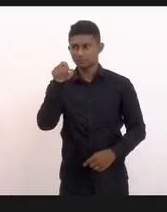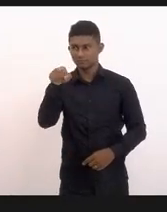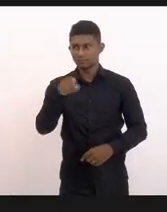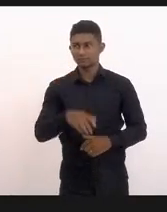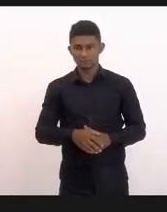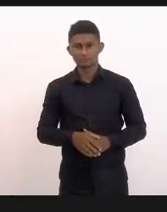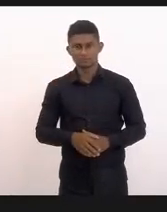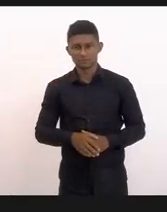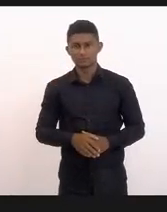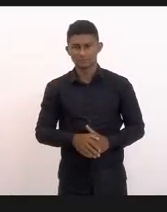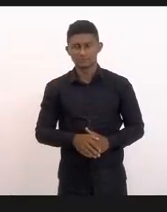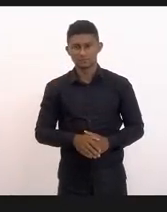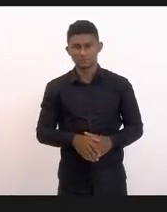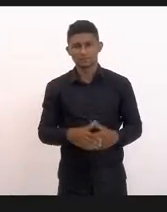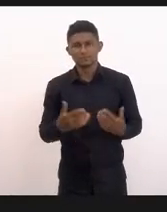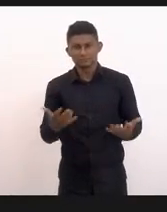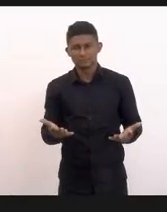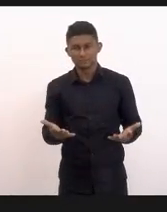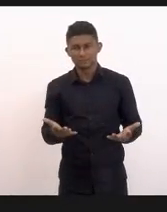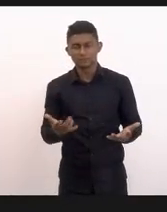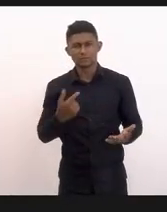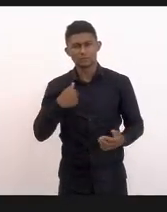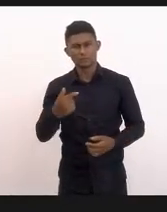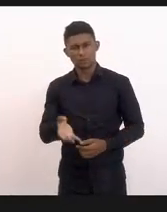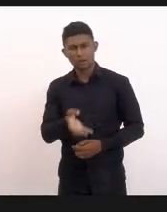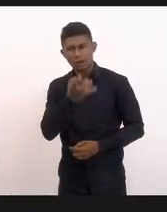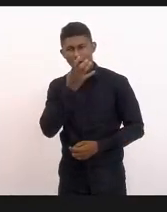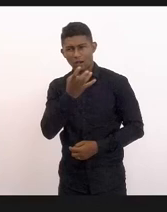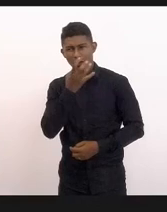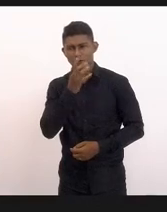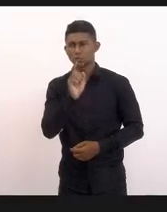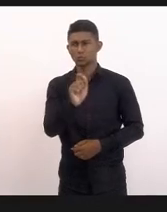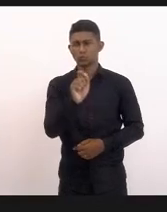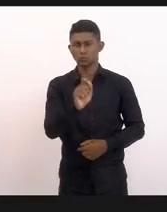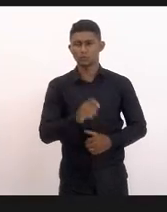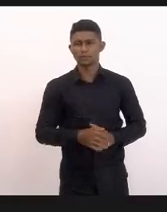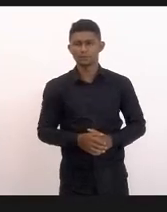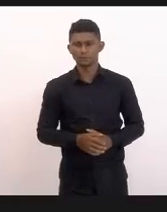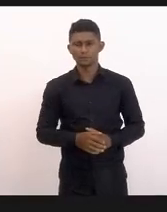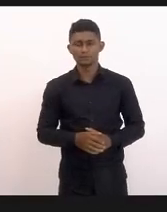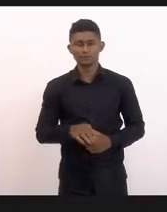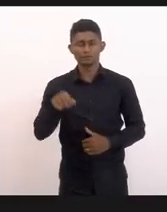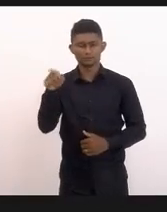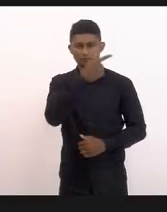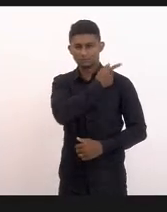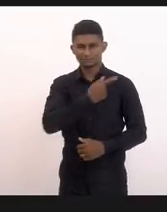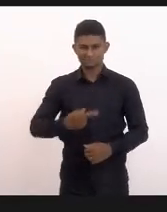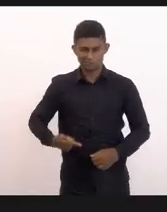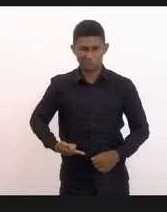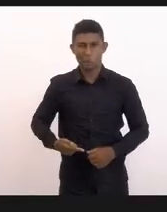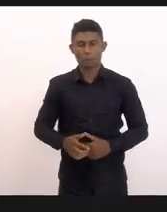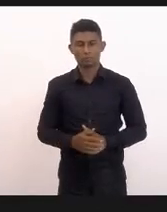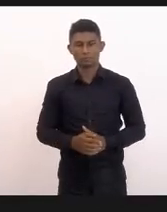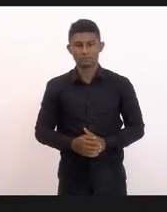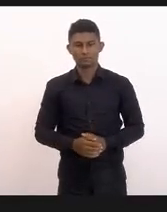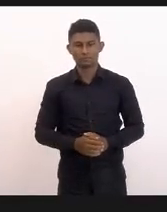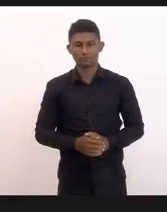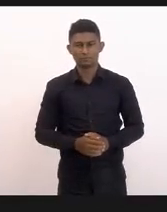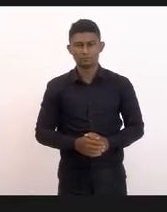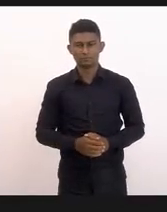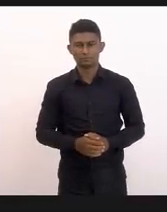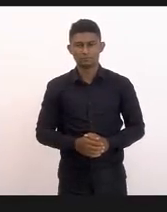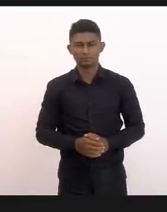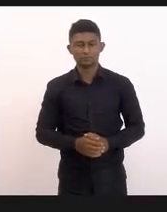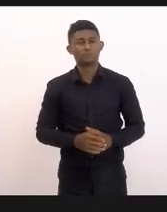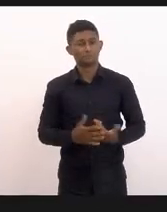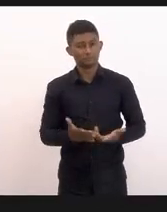Janeiro. E assim, me impressiona, né, a postura do governador que,